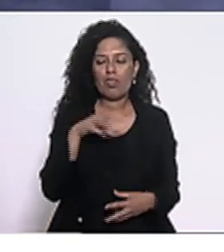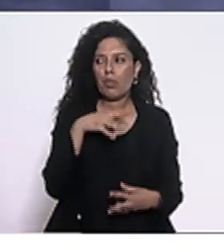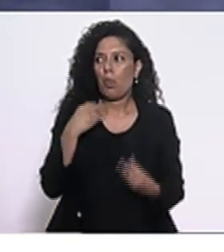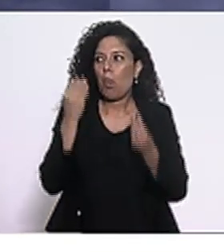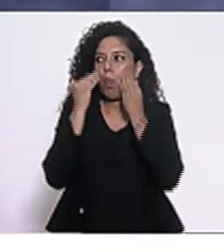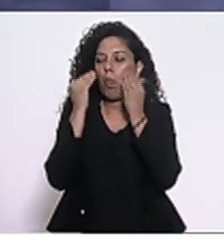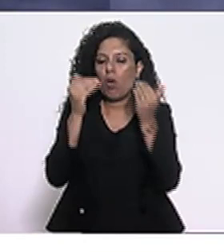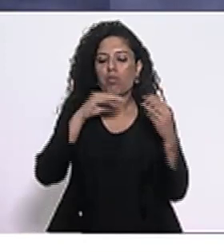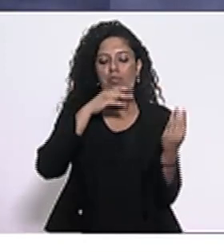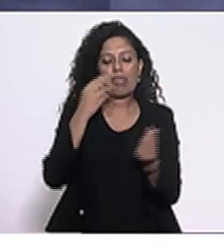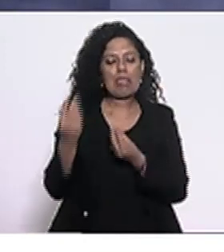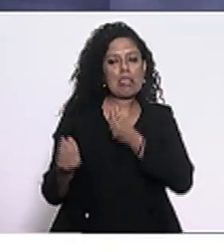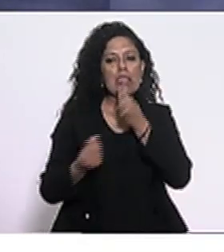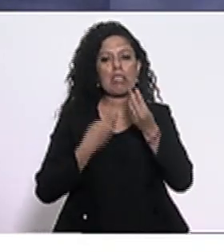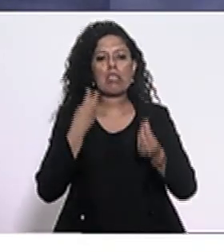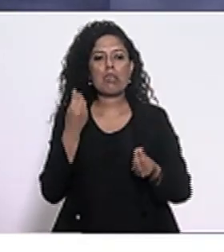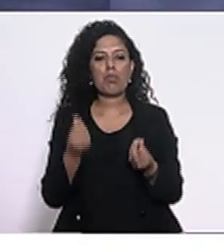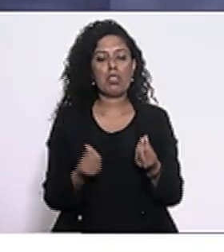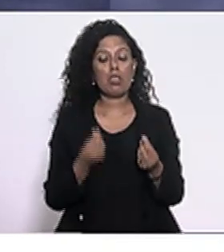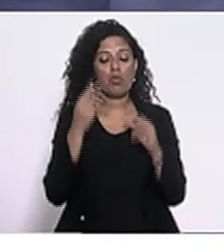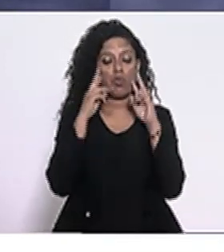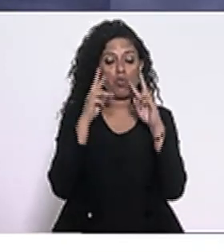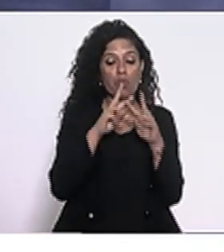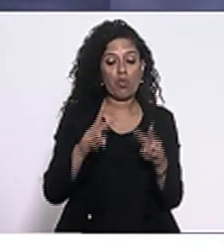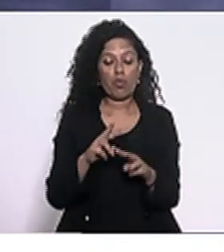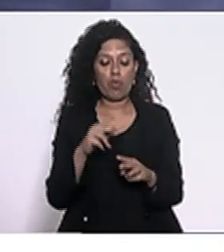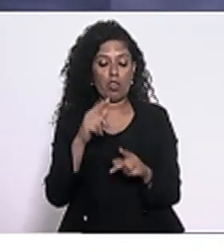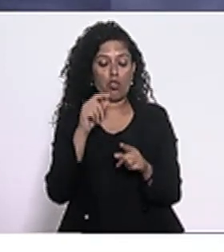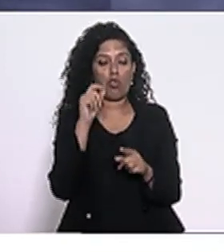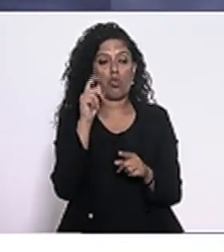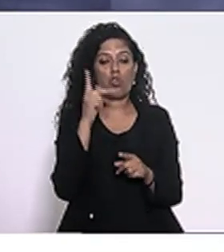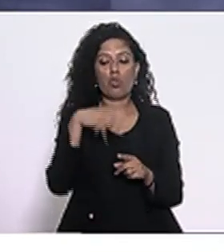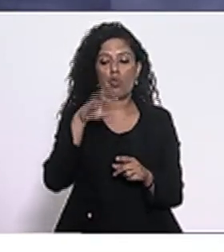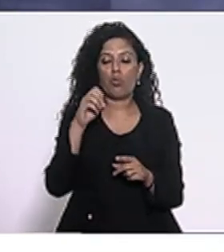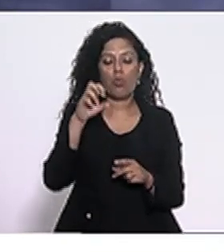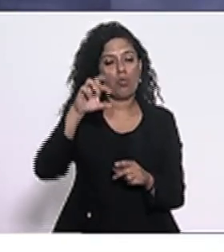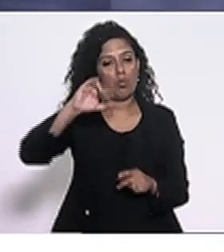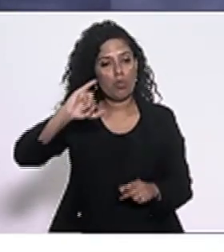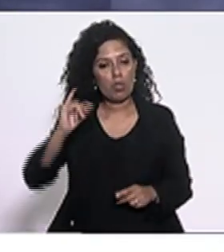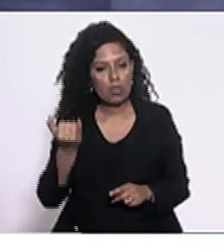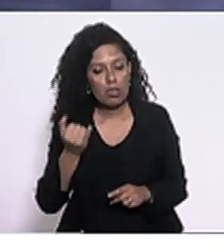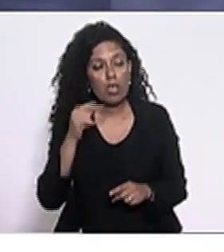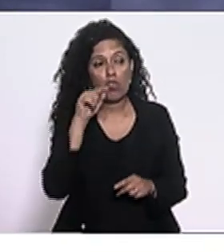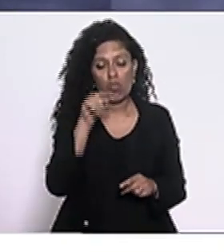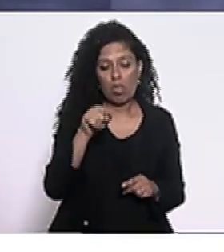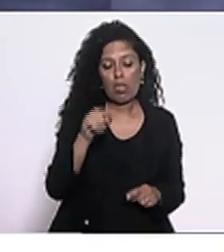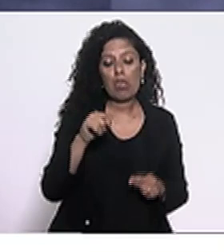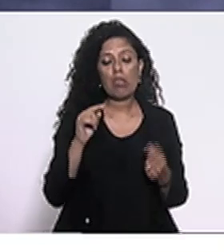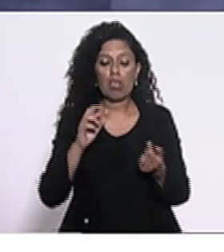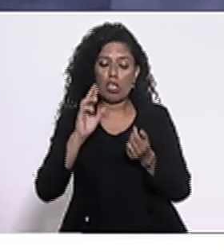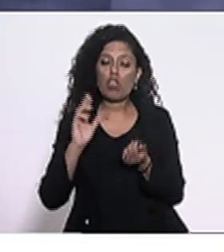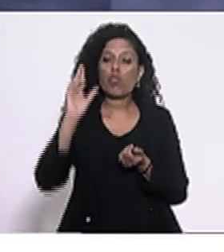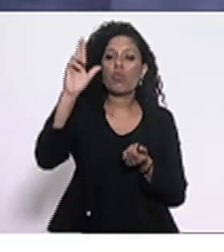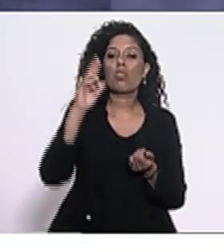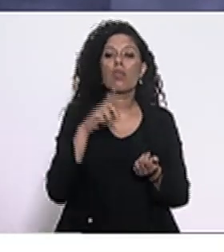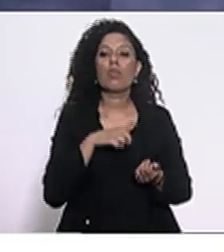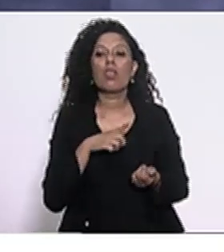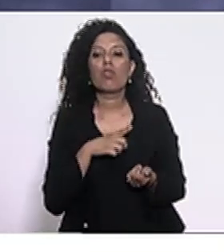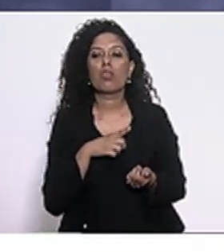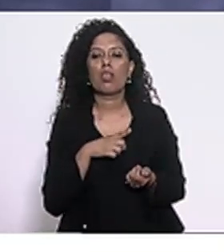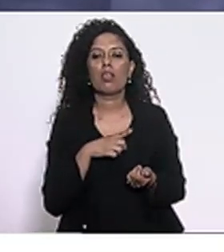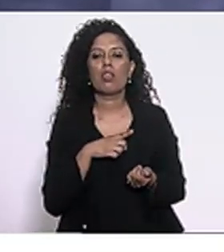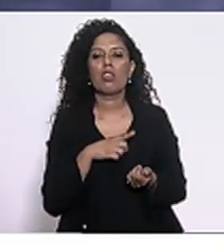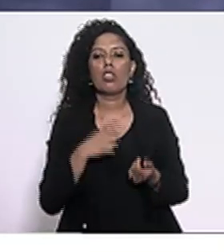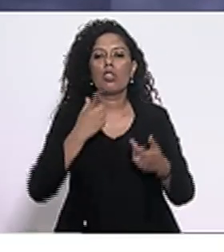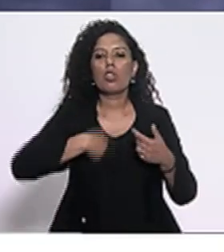importância, o papel e a responsabilidade que o Proderj tem perante a sua área de atuação. E nós